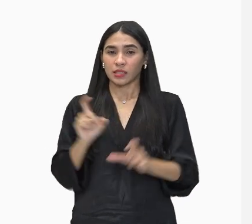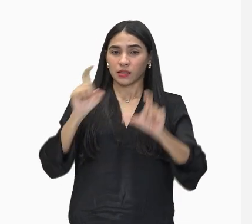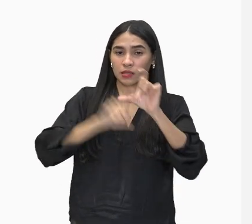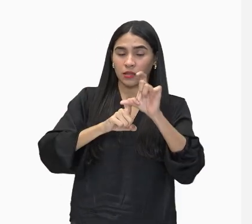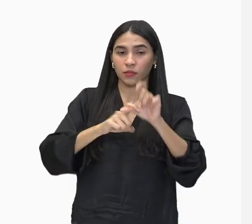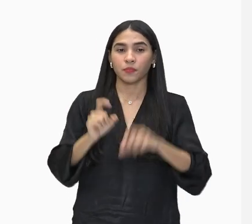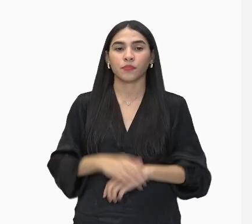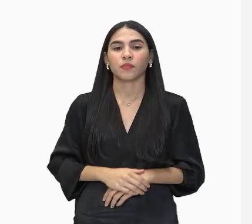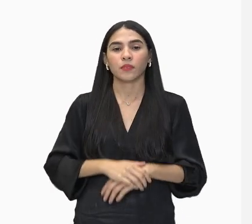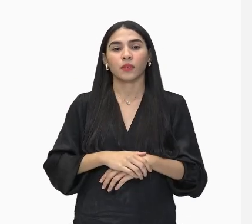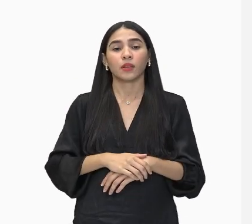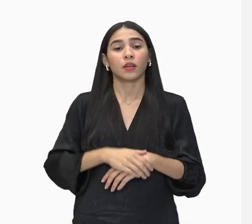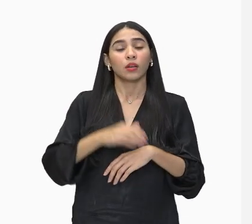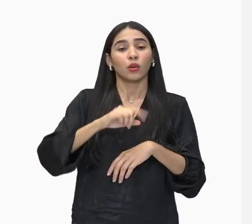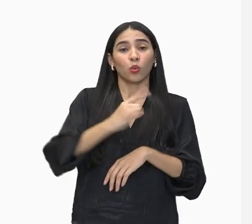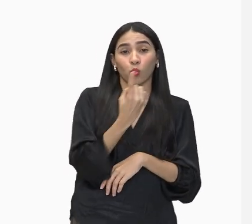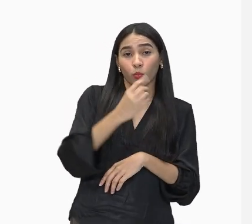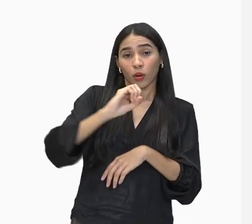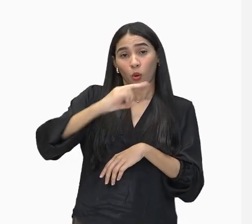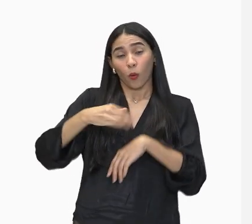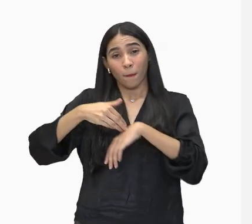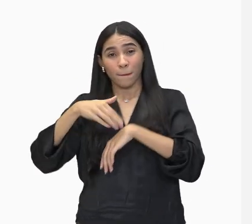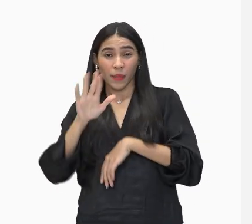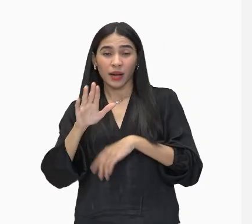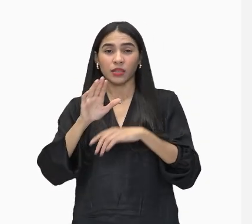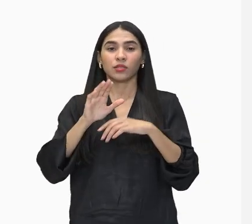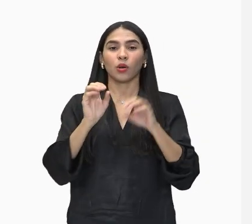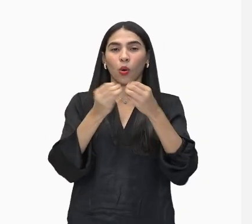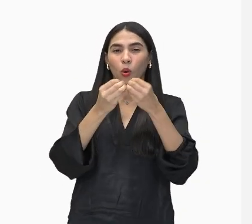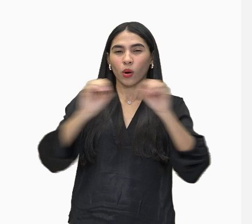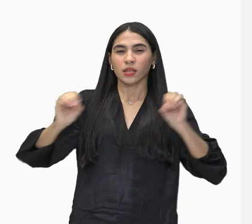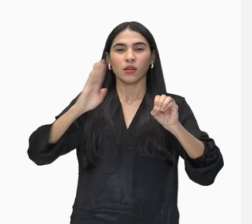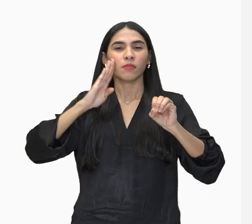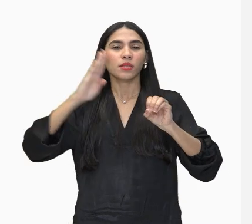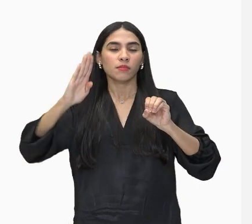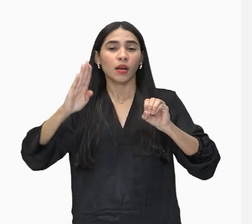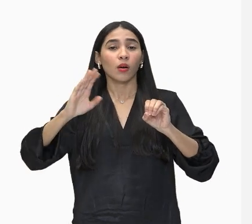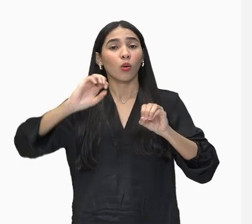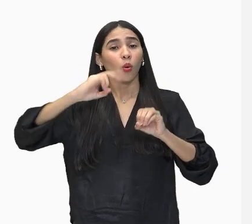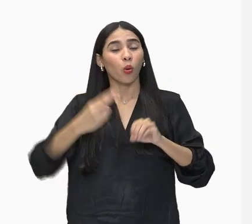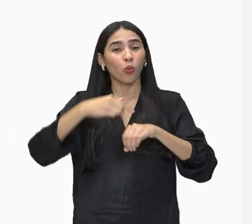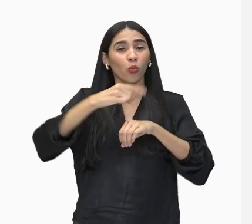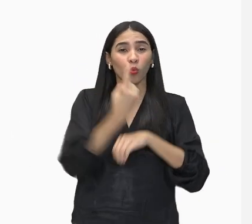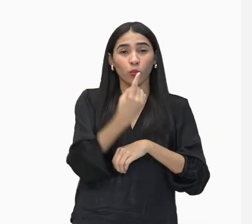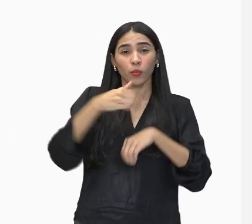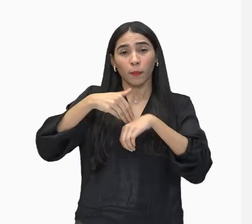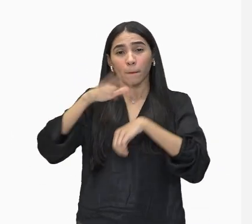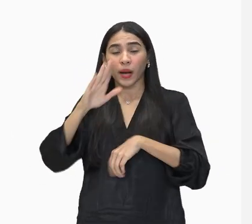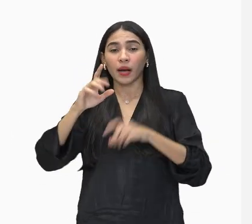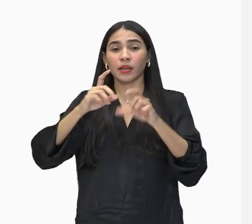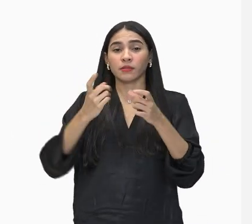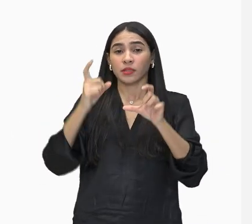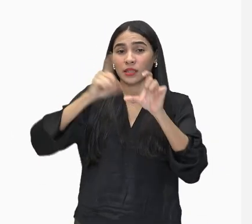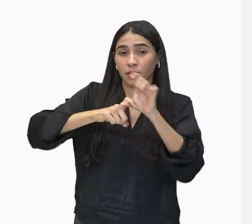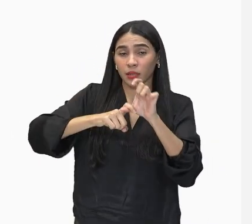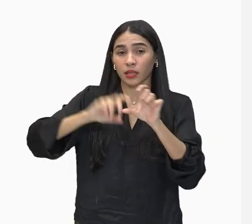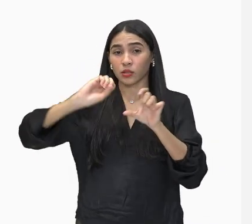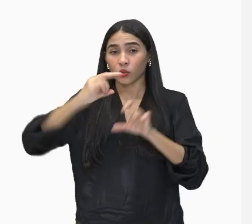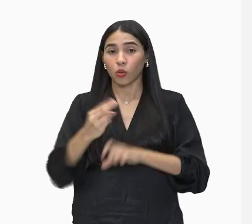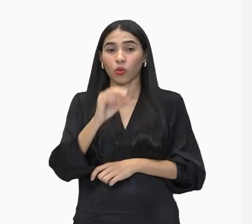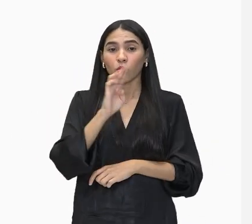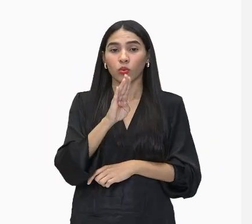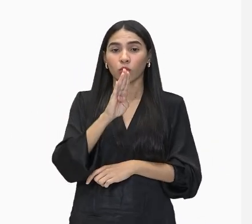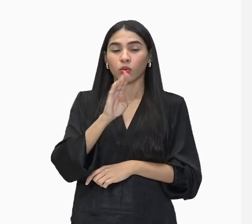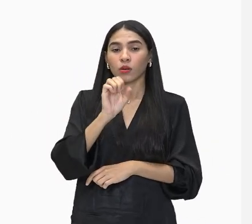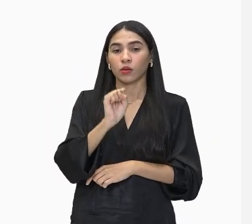de uma ou mais de uma oração principal e de uma ou mais orações dependentes ou subordinadas.